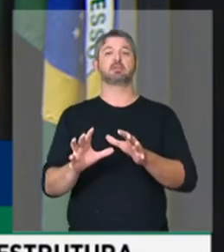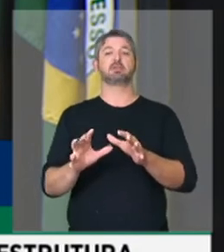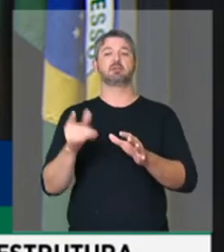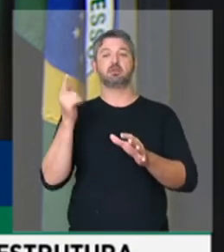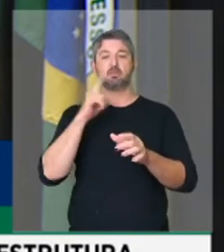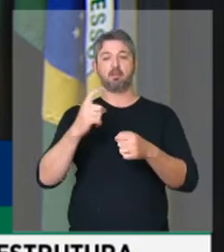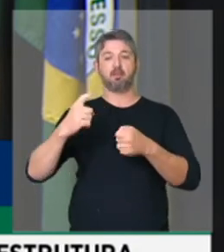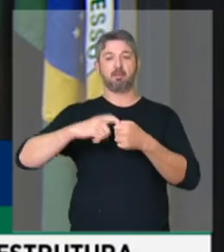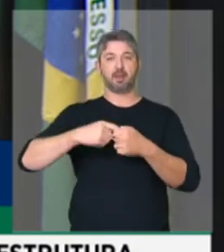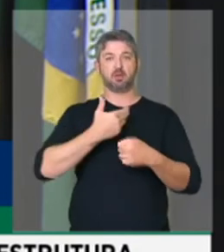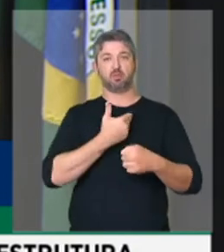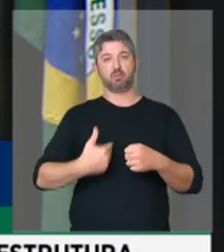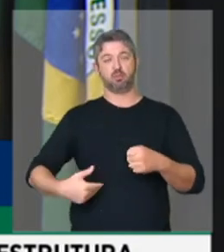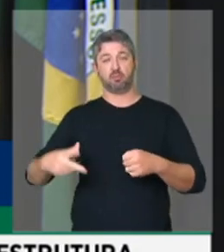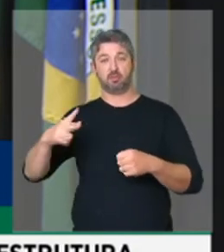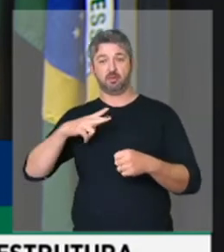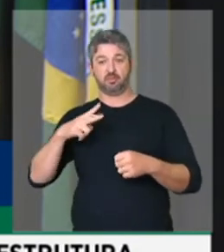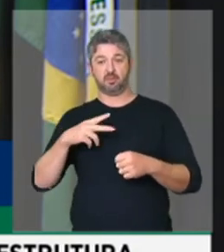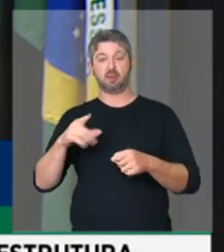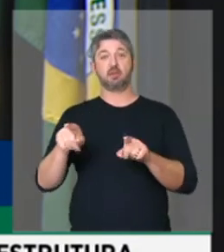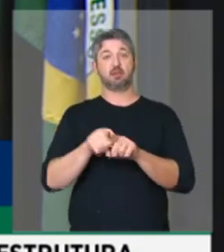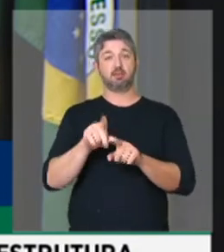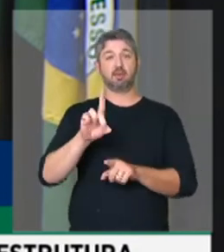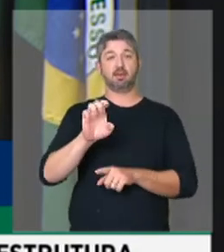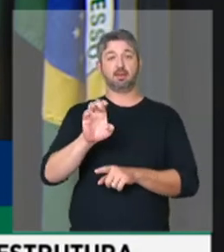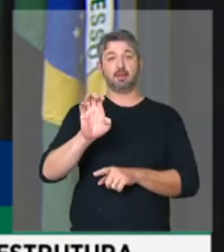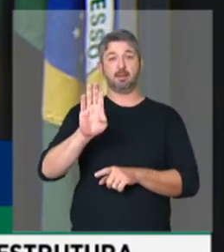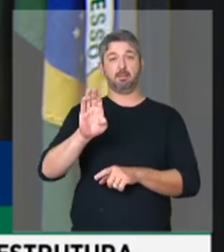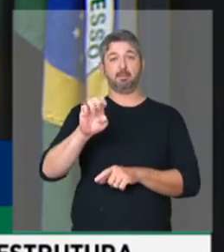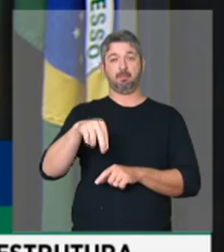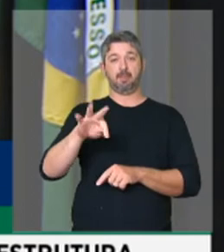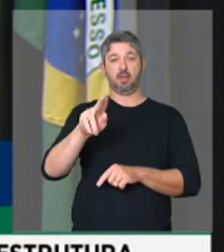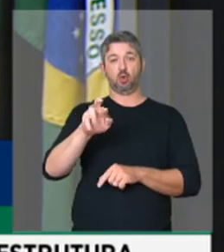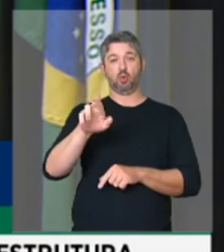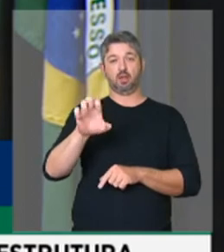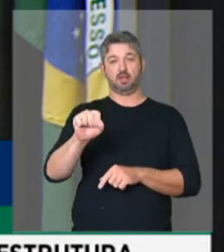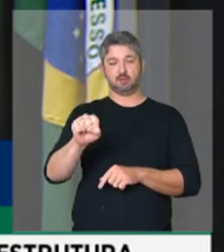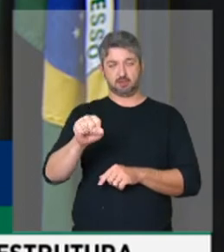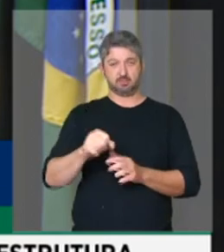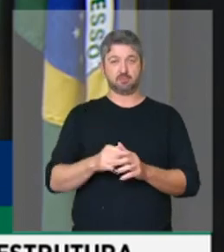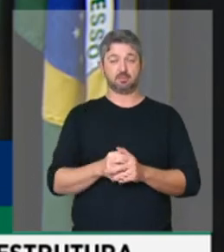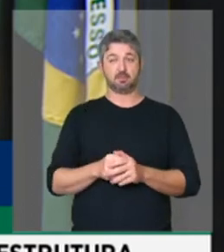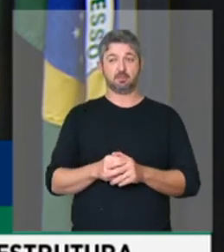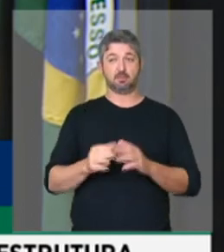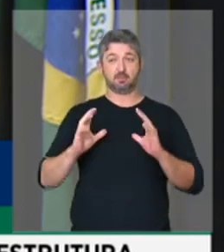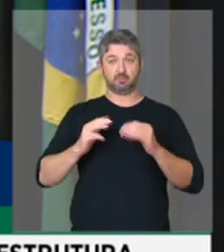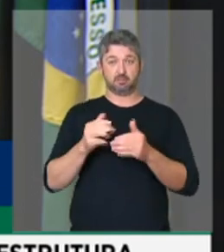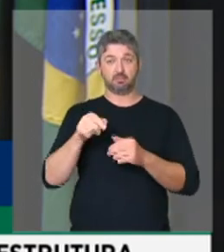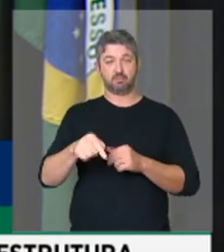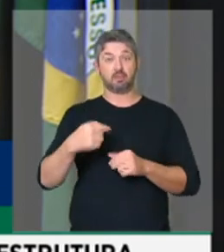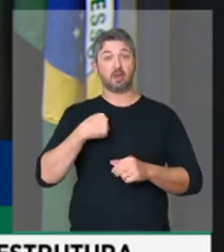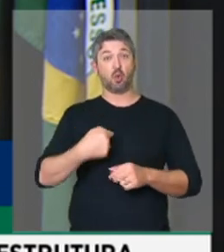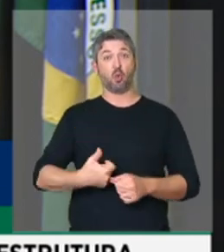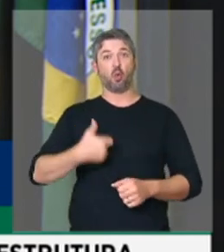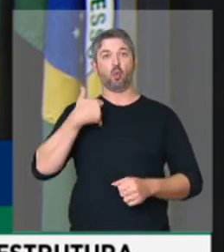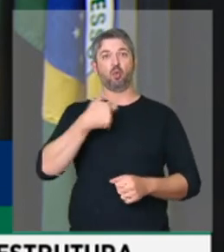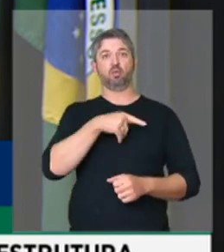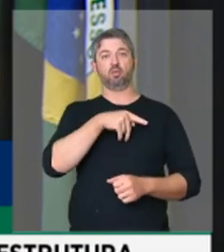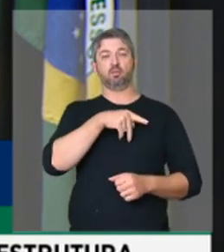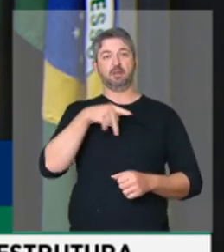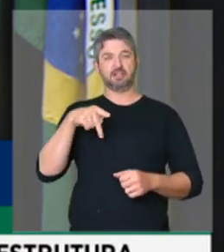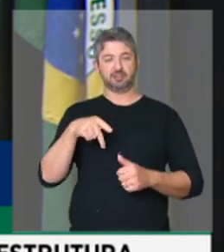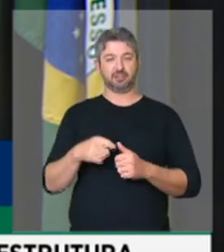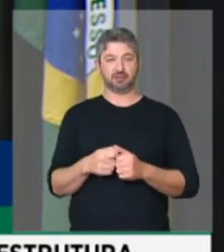parcerias público-privadas e debêntures incentivadas. Esta comissão, que tive o orgulho de presidir, teve